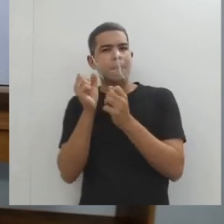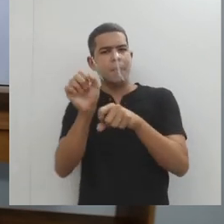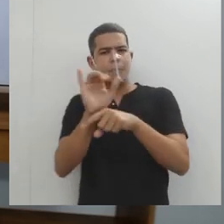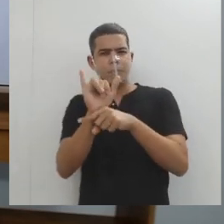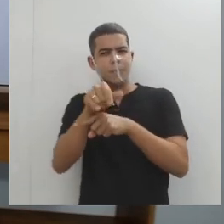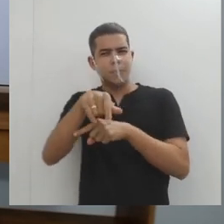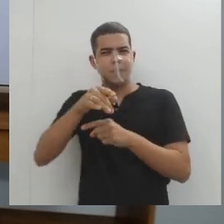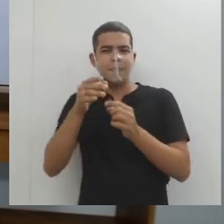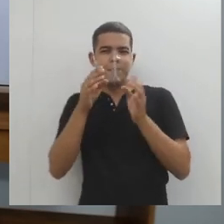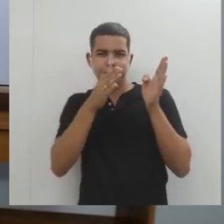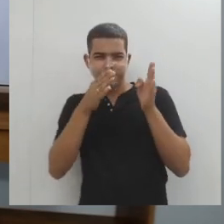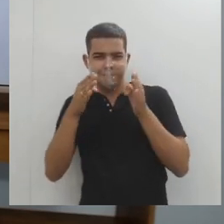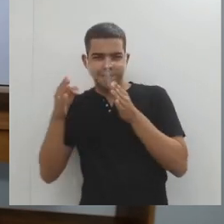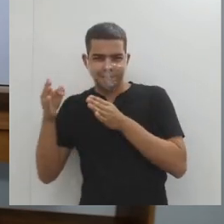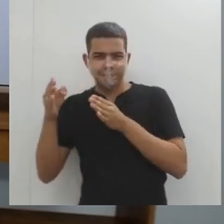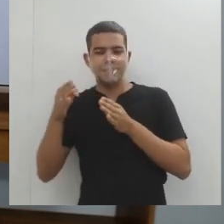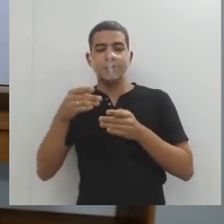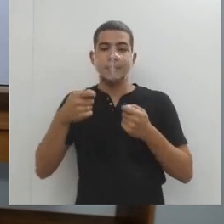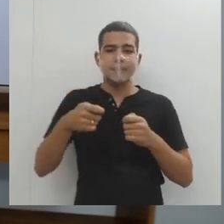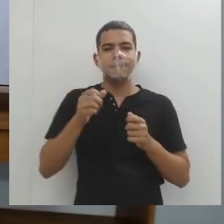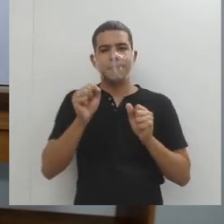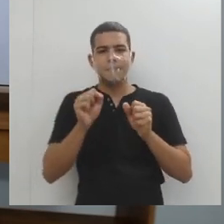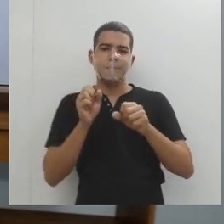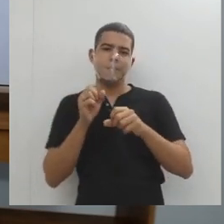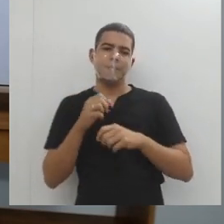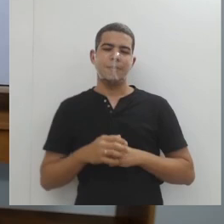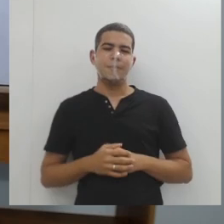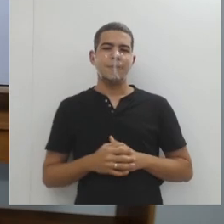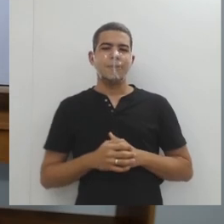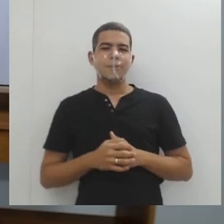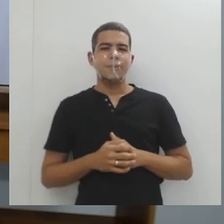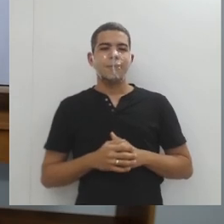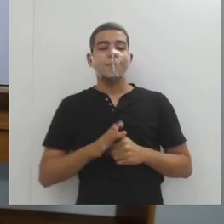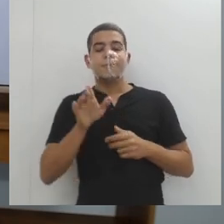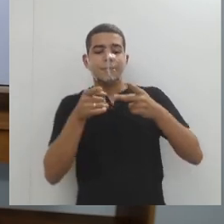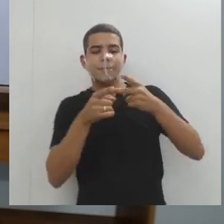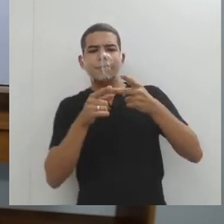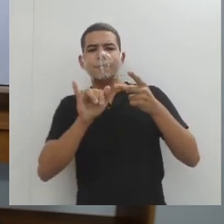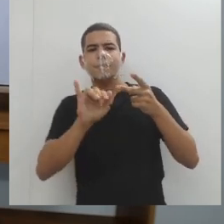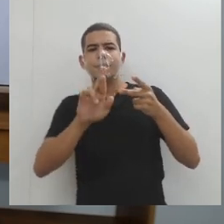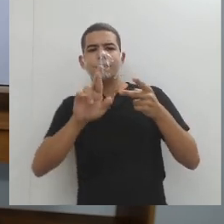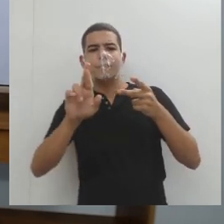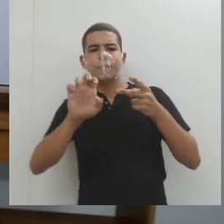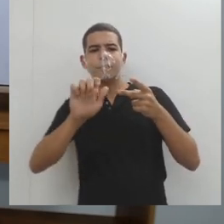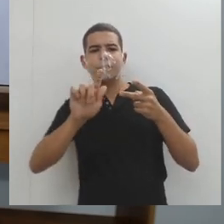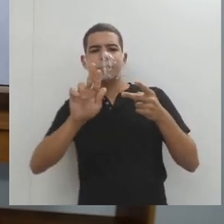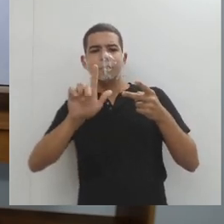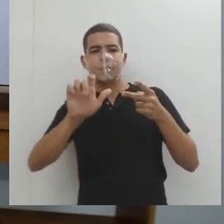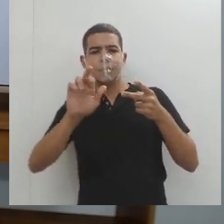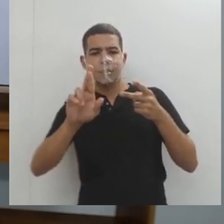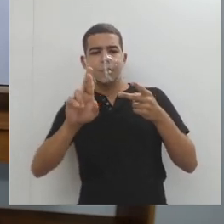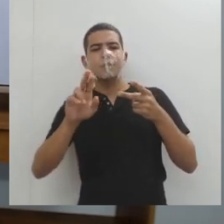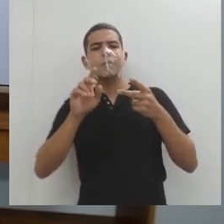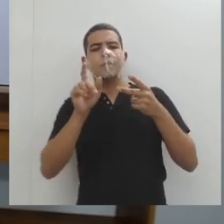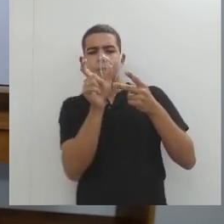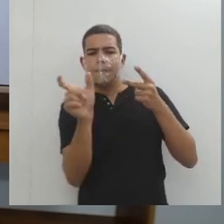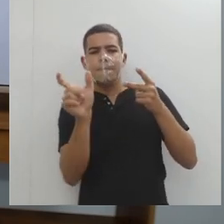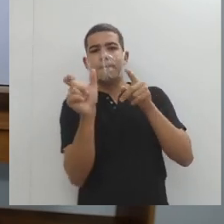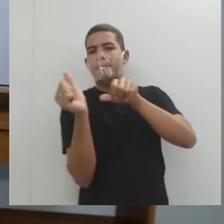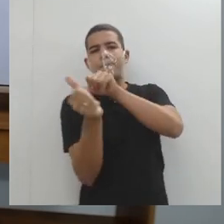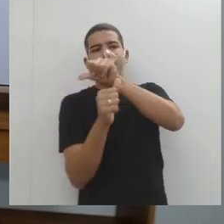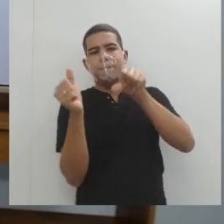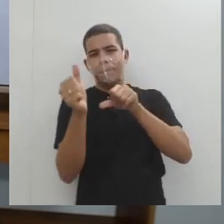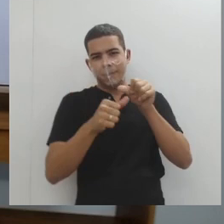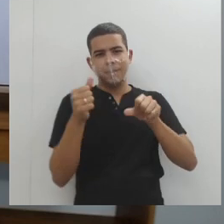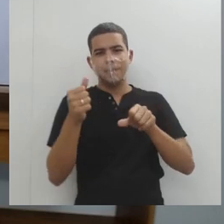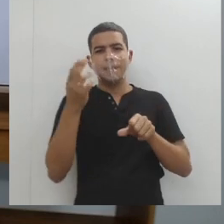canal do YouTube da EducaPE, caso você precise. E os verbos irregulares, eles vão mudar totalmente de forma, assim como eu também apresentei para vocês na tabela